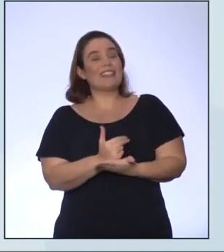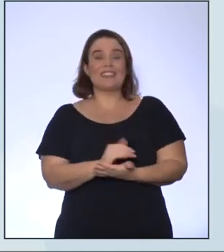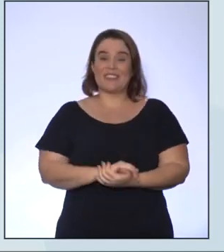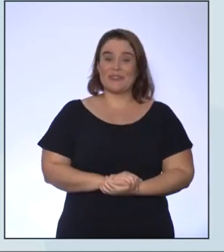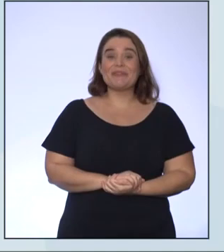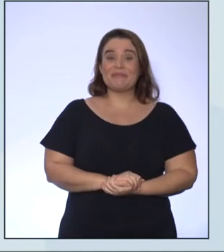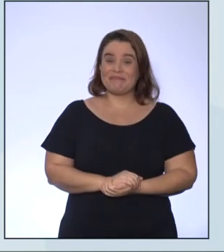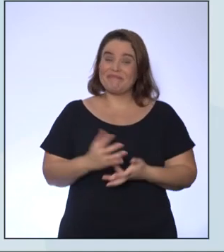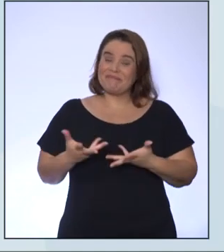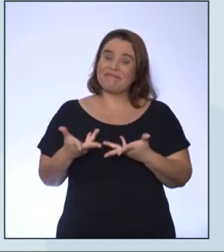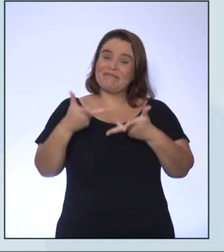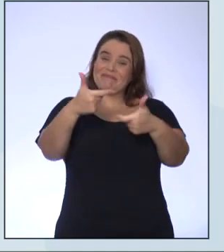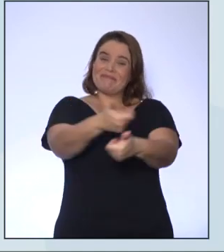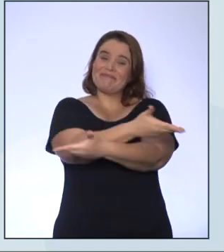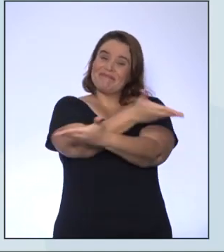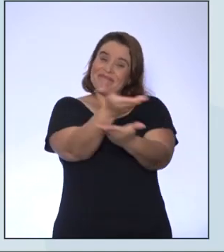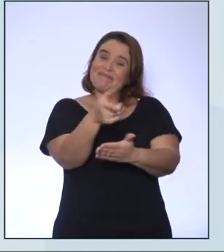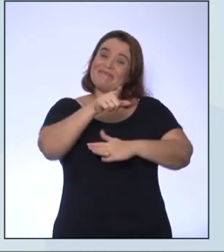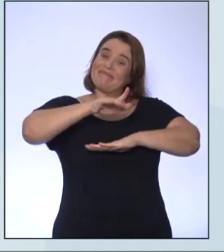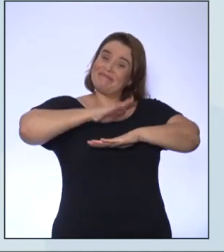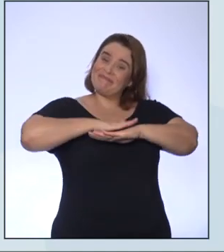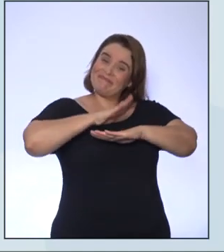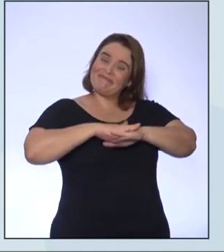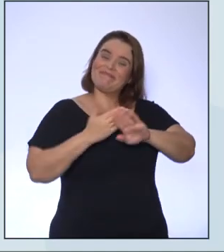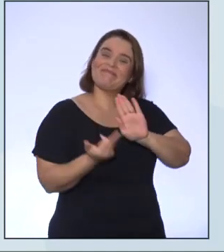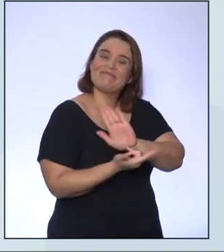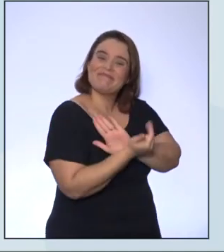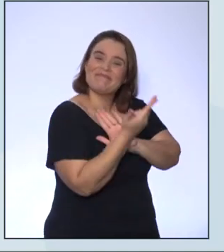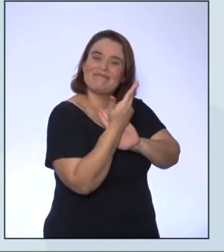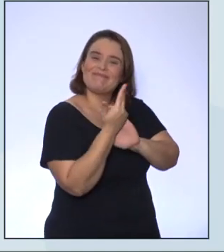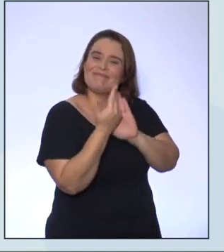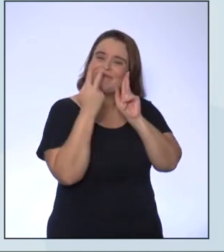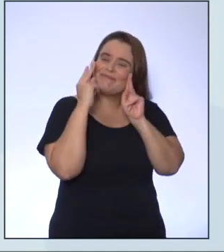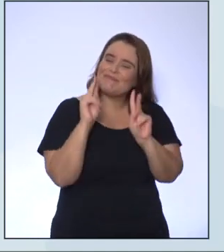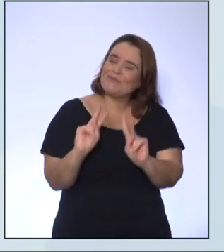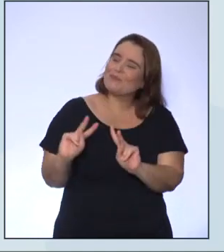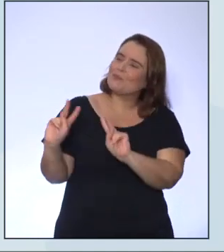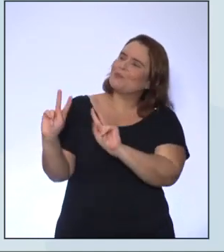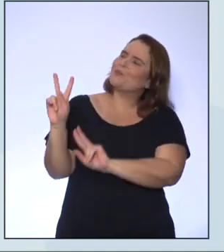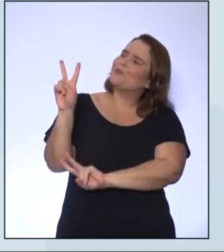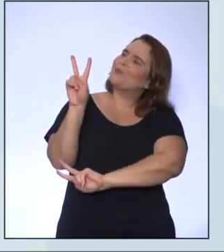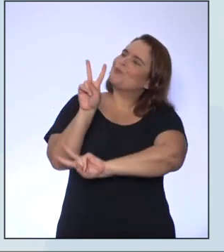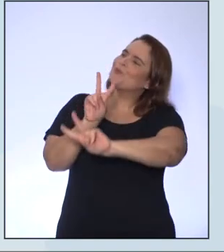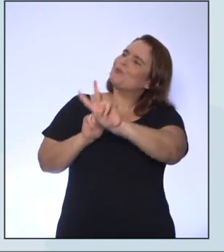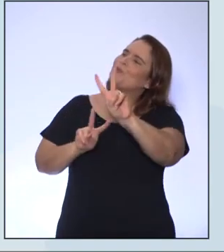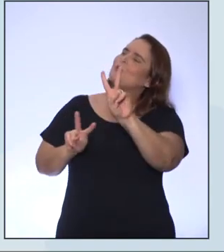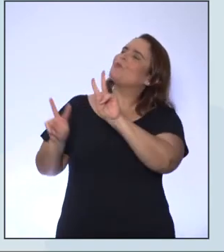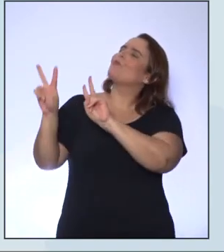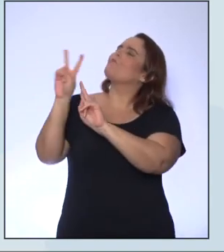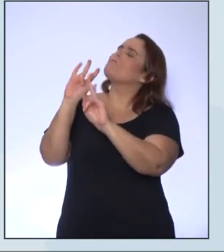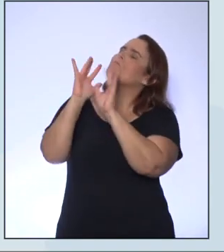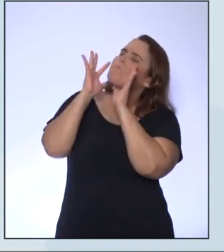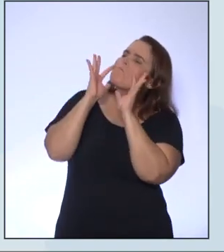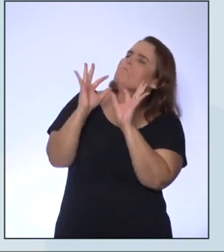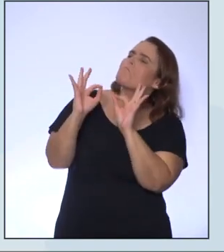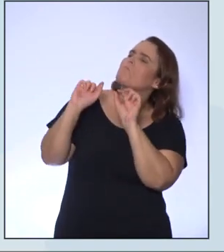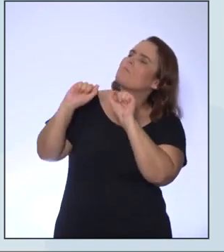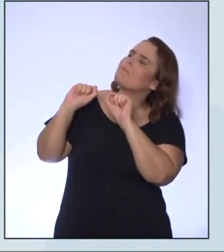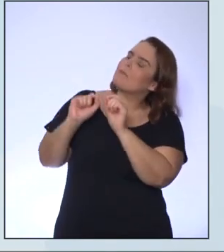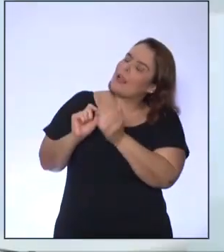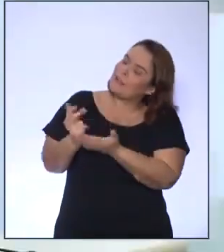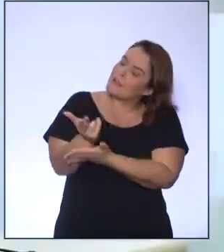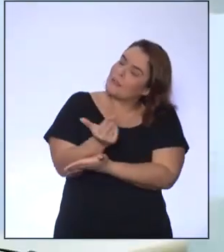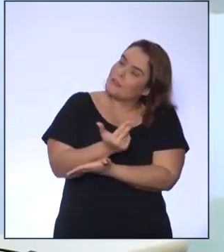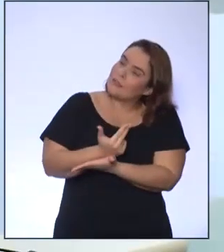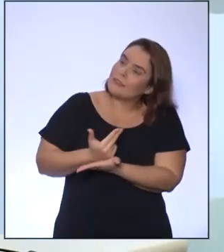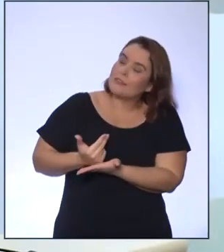próprios desenhos, né, a inserirem os elementos que lhes chamam a atenção e depois